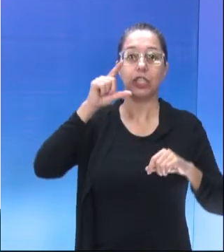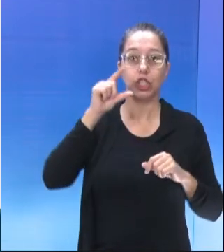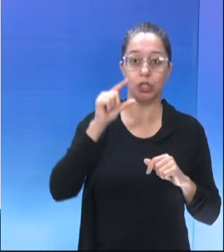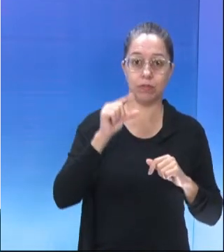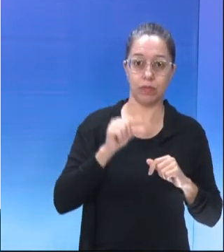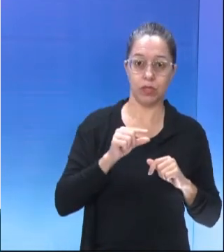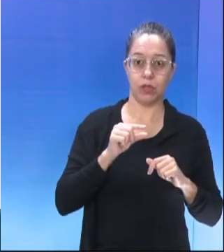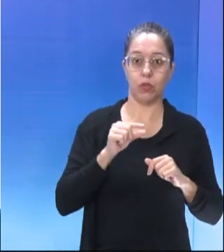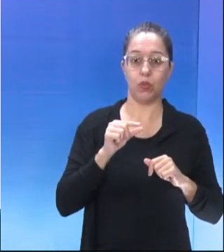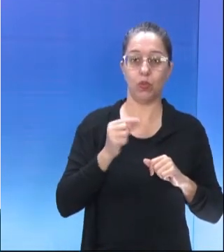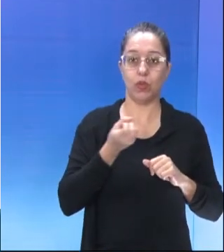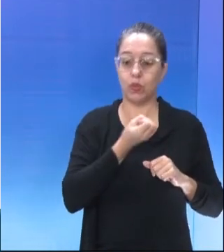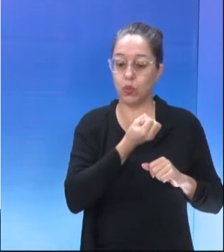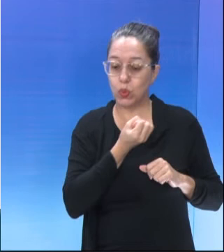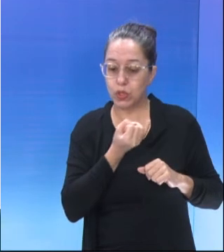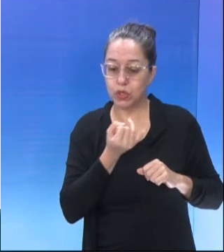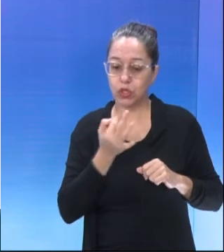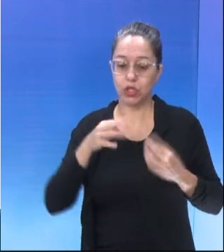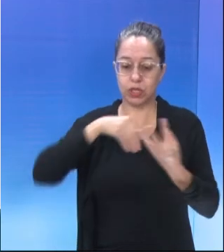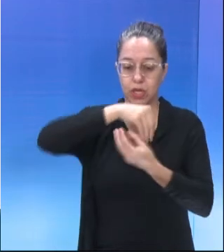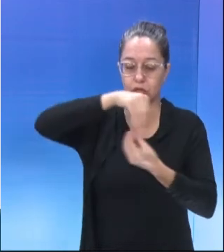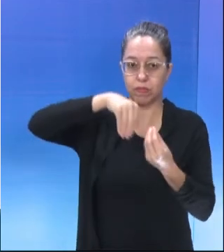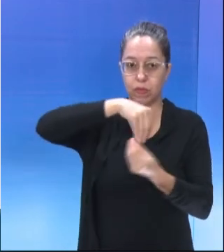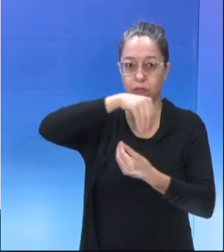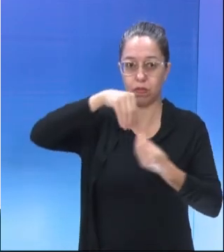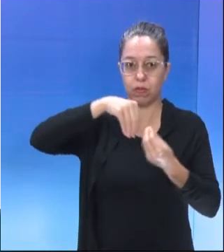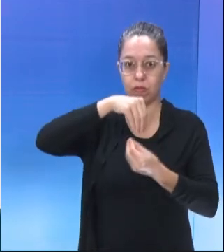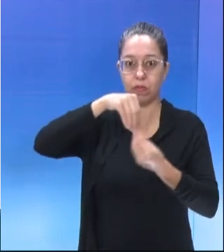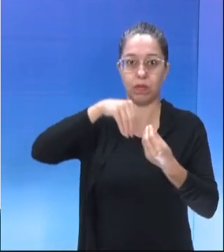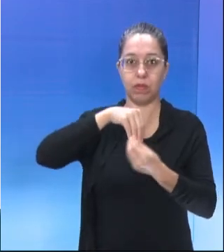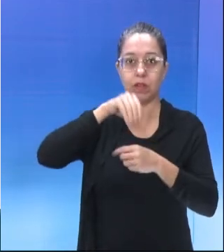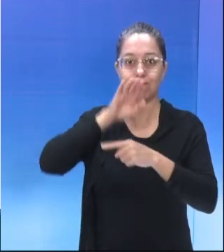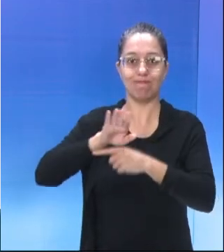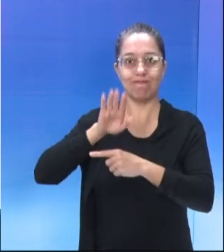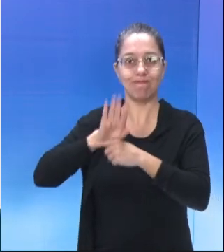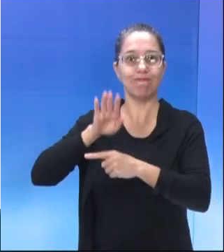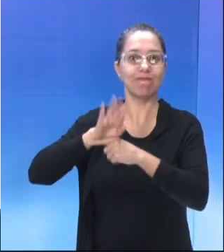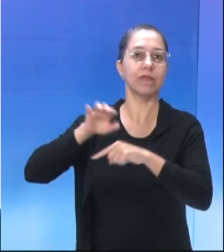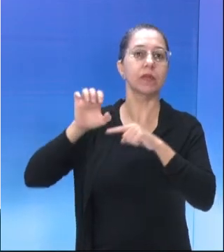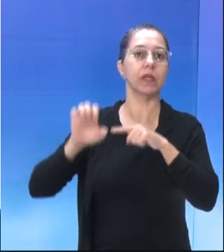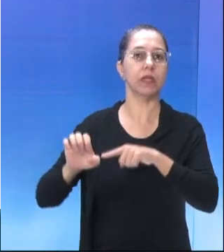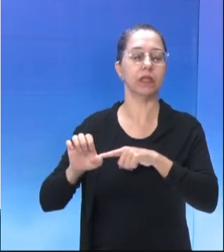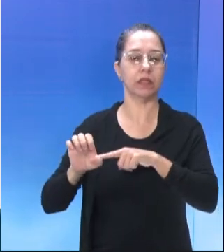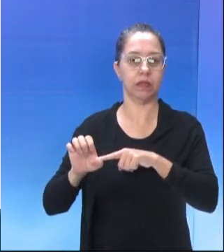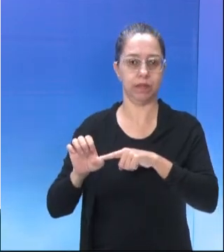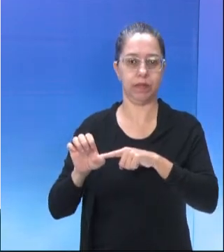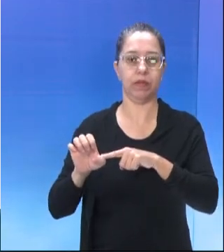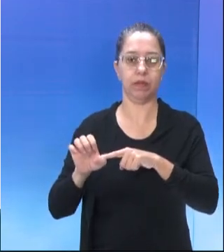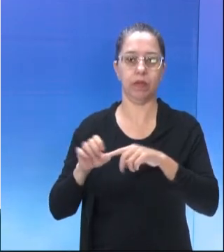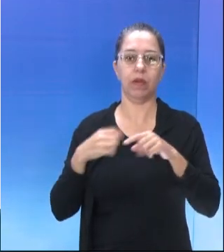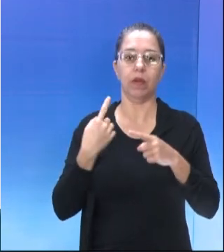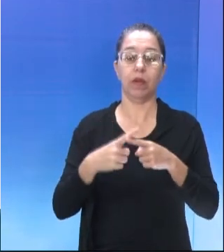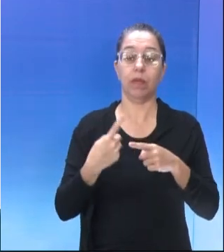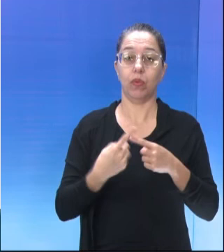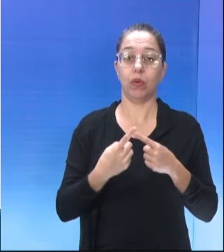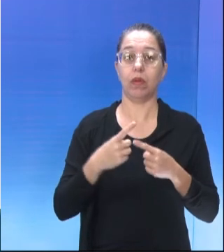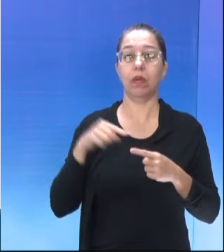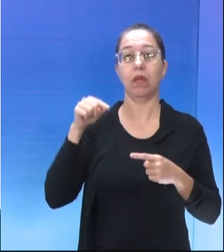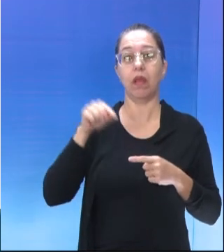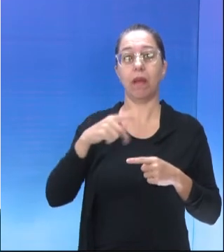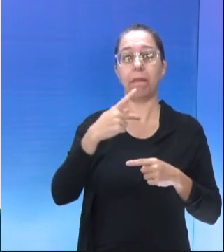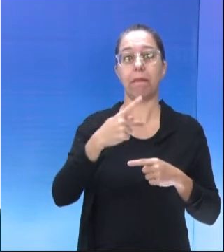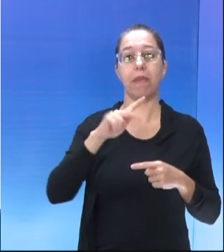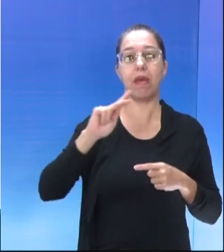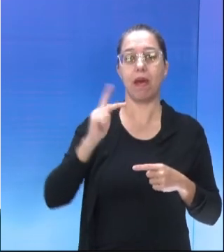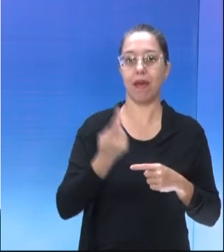substrato metabolizado pela enzima. Por quê? O ambiente básico, lá do pH que está 8, maior que 7, é uma